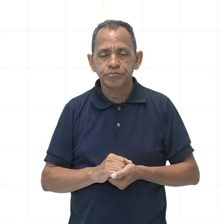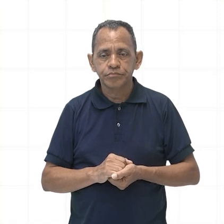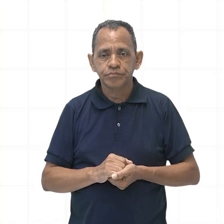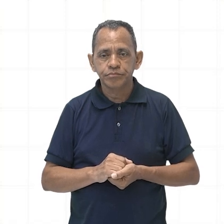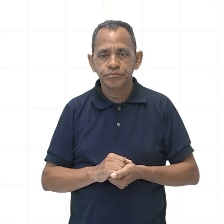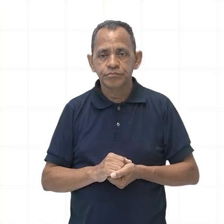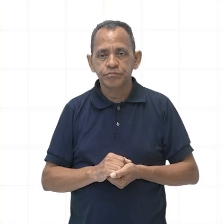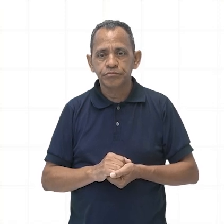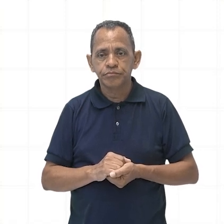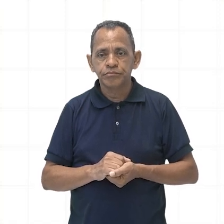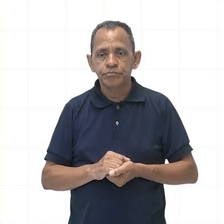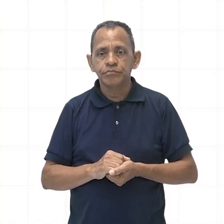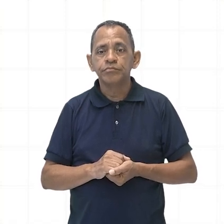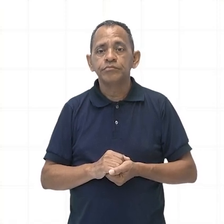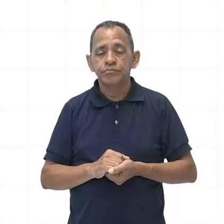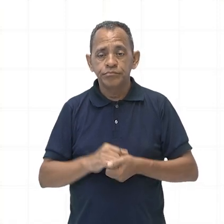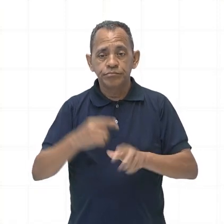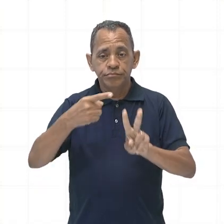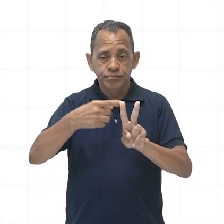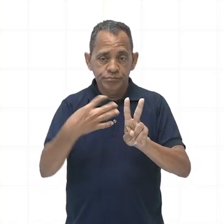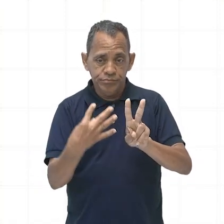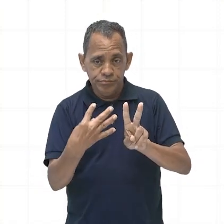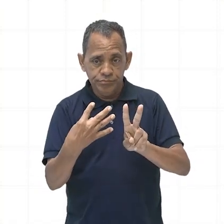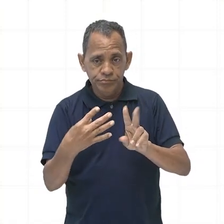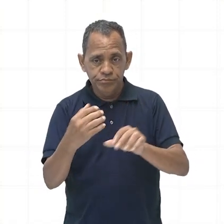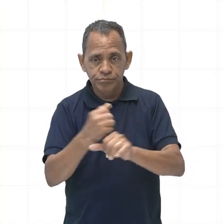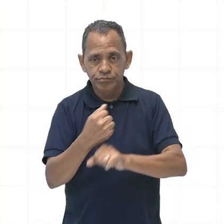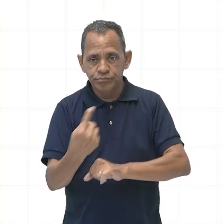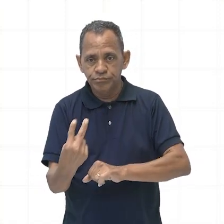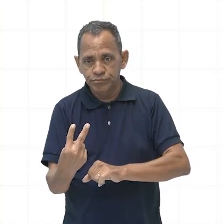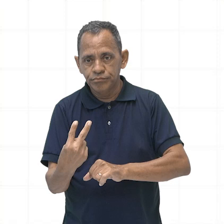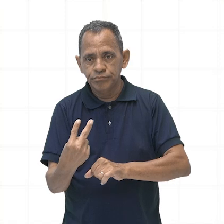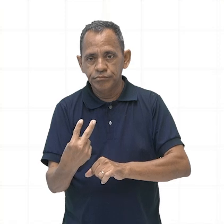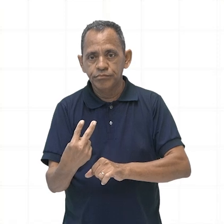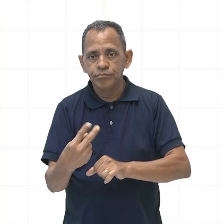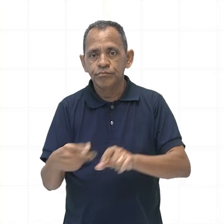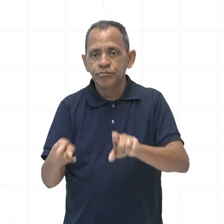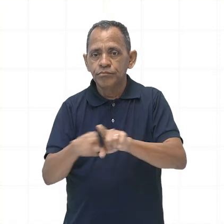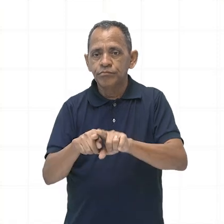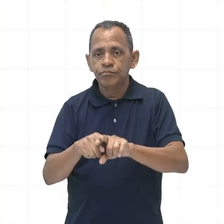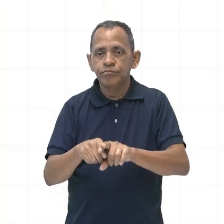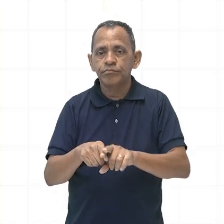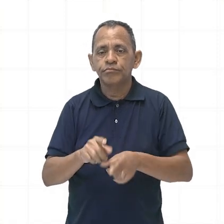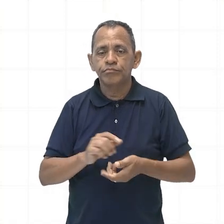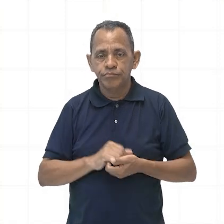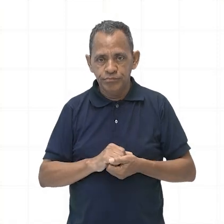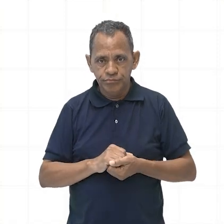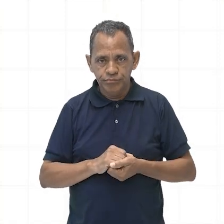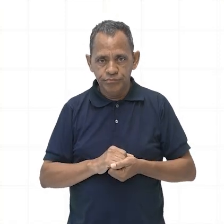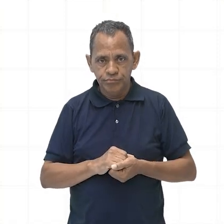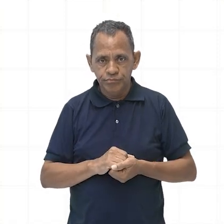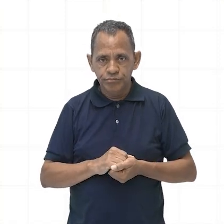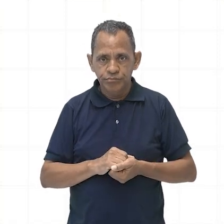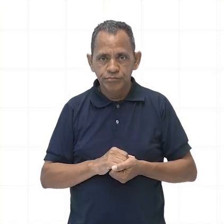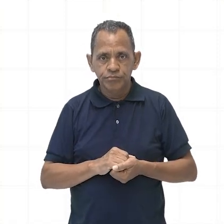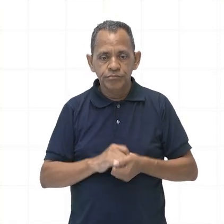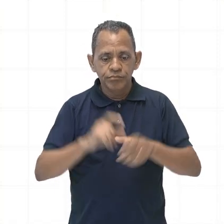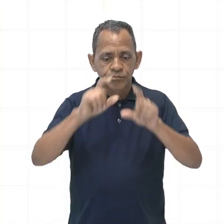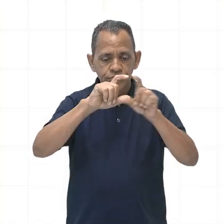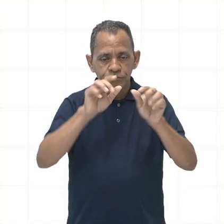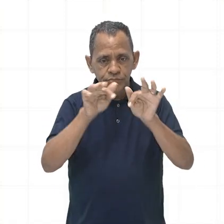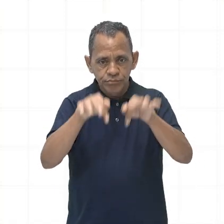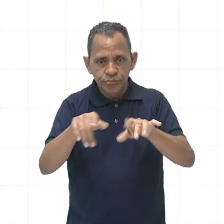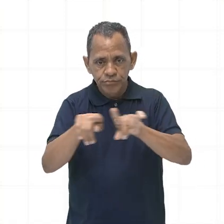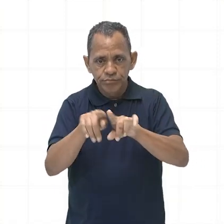radical, e a raiz quadrada de 4 é 2, então ela também fica sem radical. Então, olha só a fórmula final, como é que